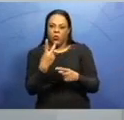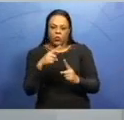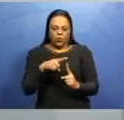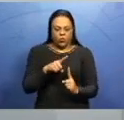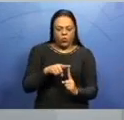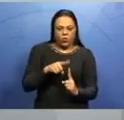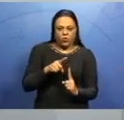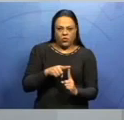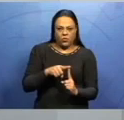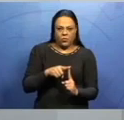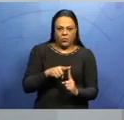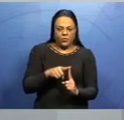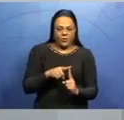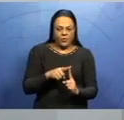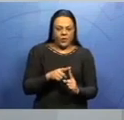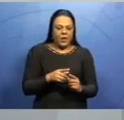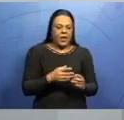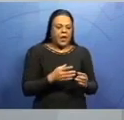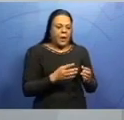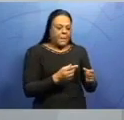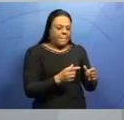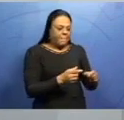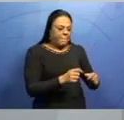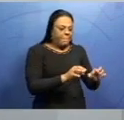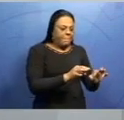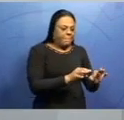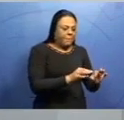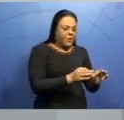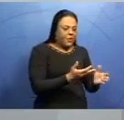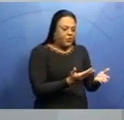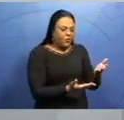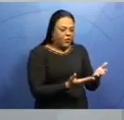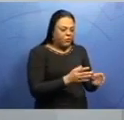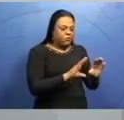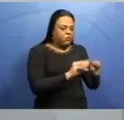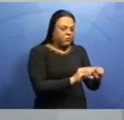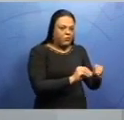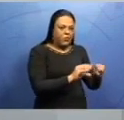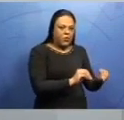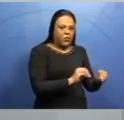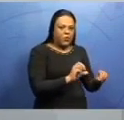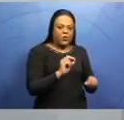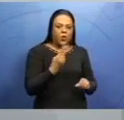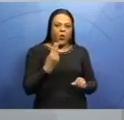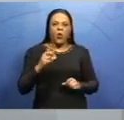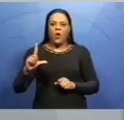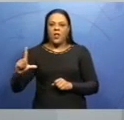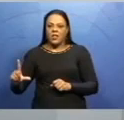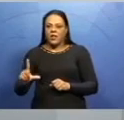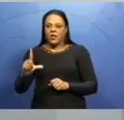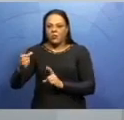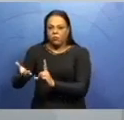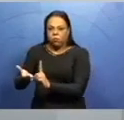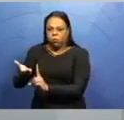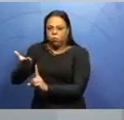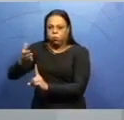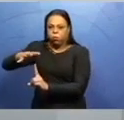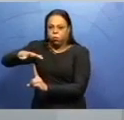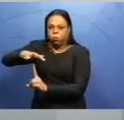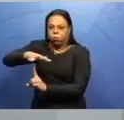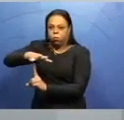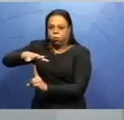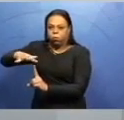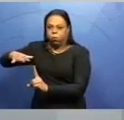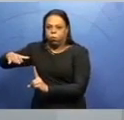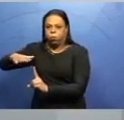medição por massa, que são dos sólidos, e a medição por capacidade, que são dos líquidos. A